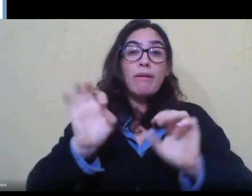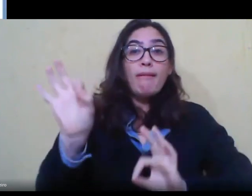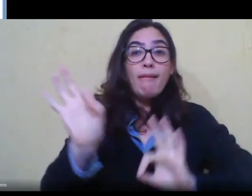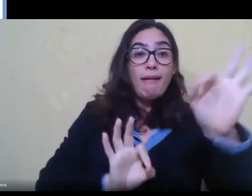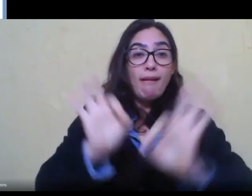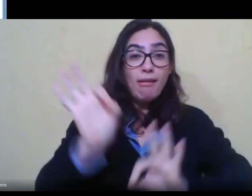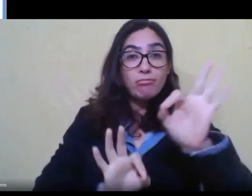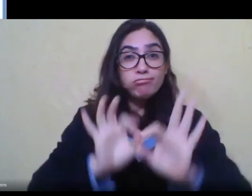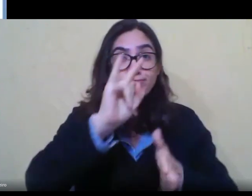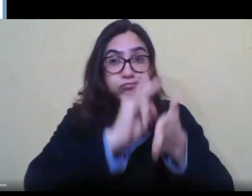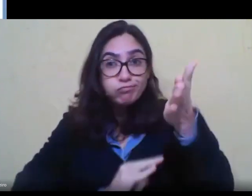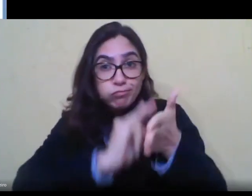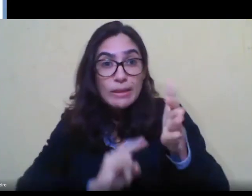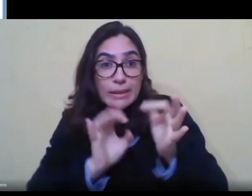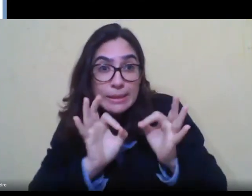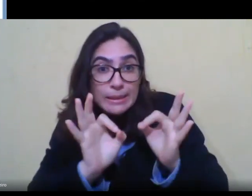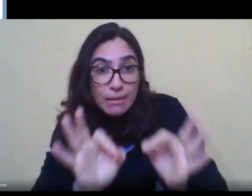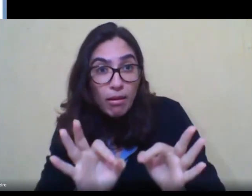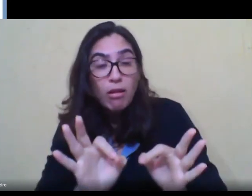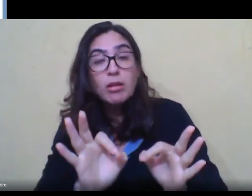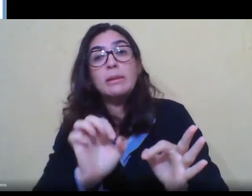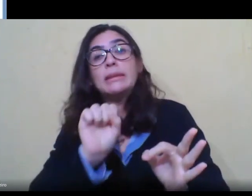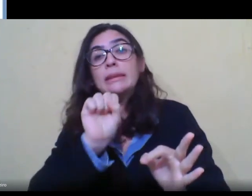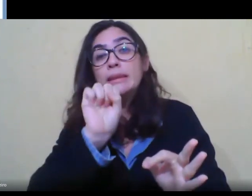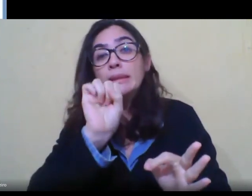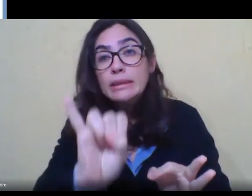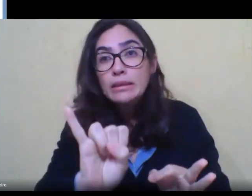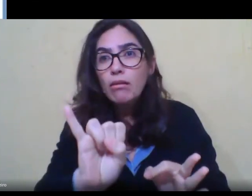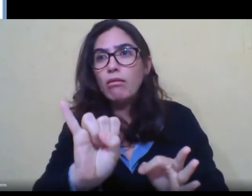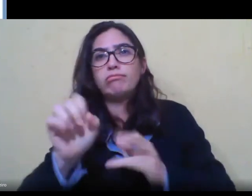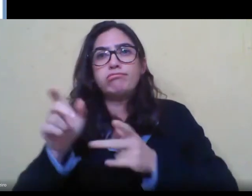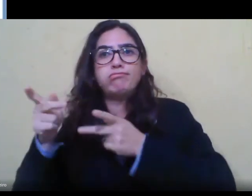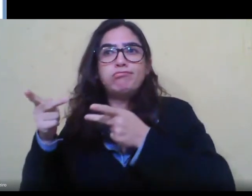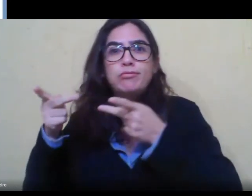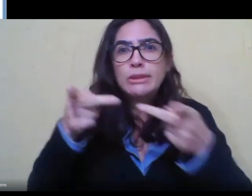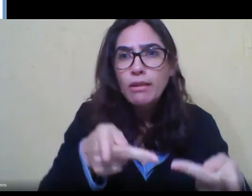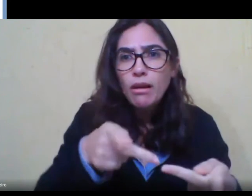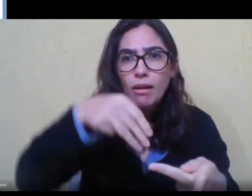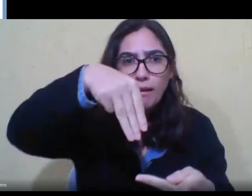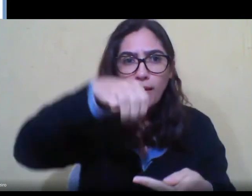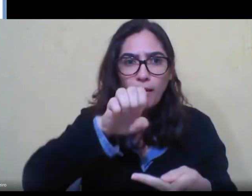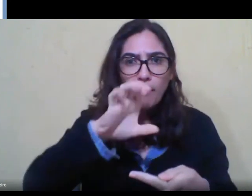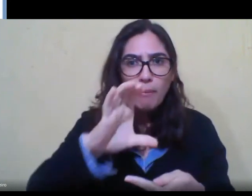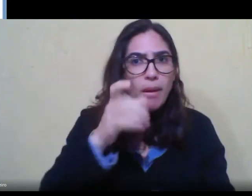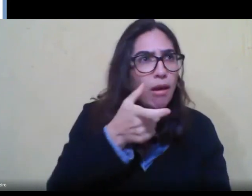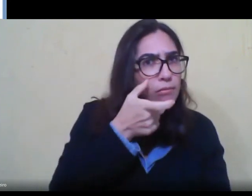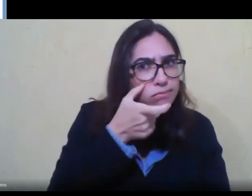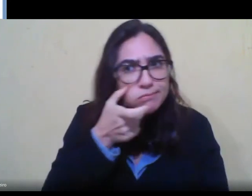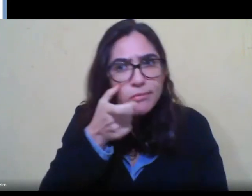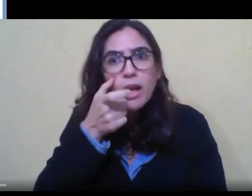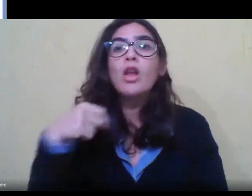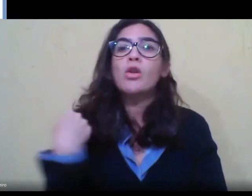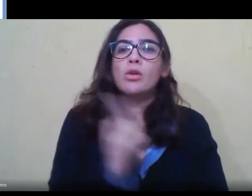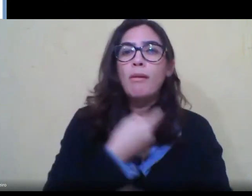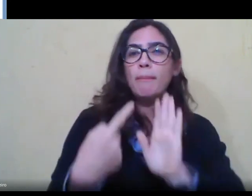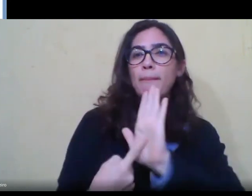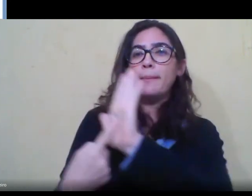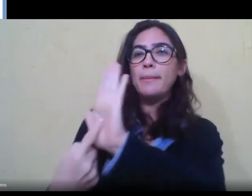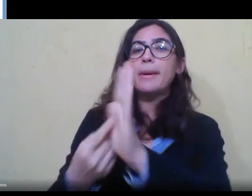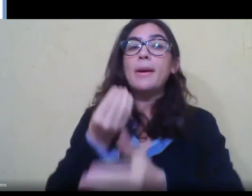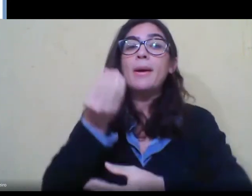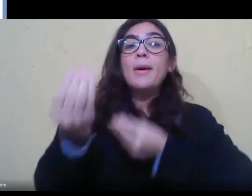essa documentação para eventual visita que tenhamos do MEC, a gente poder apresentar como